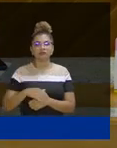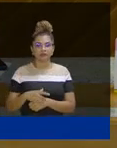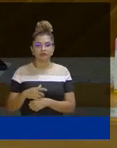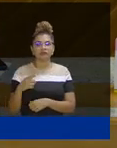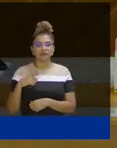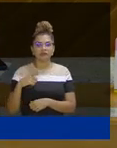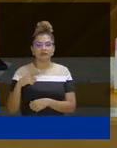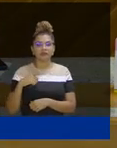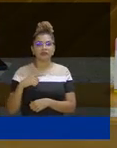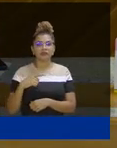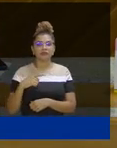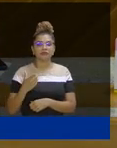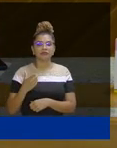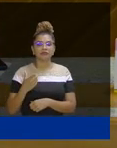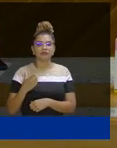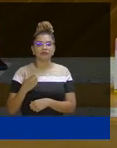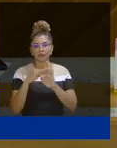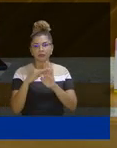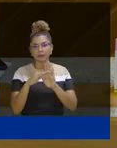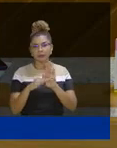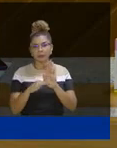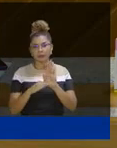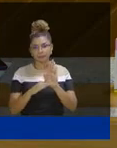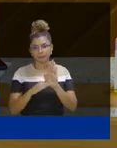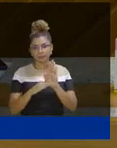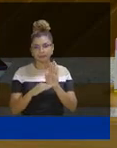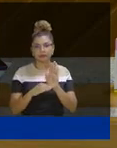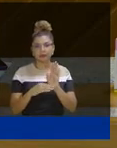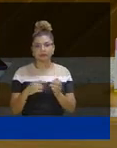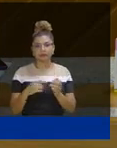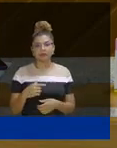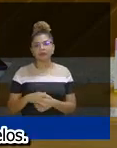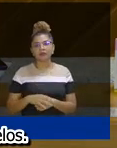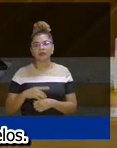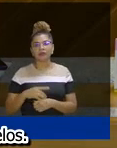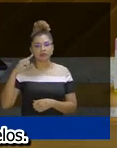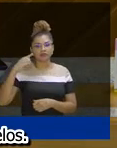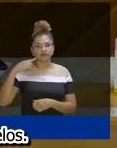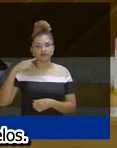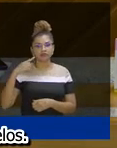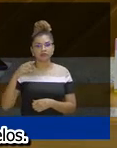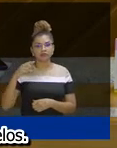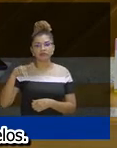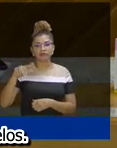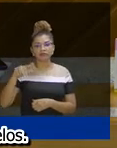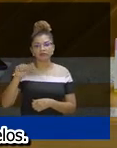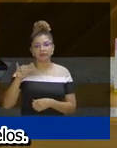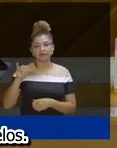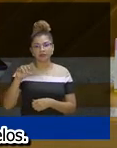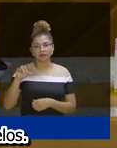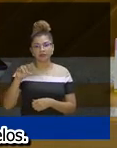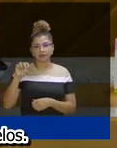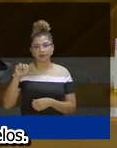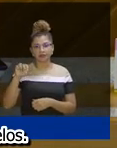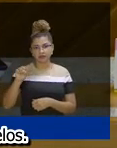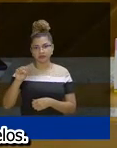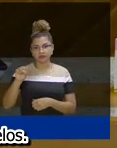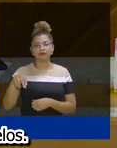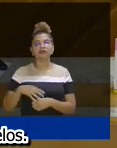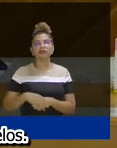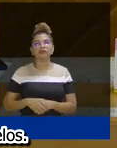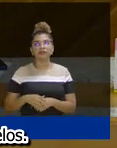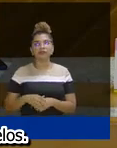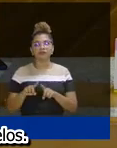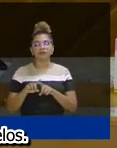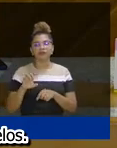lista tríplice os advogados Narson Galeno, Edivan Santos e